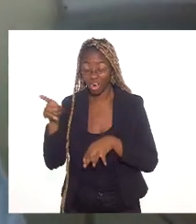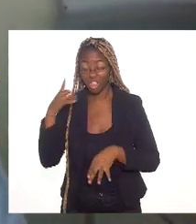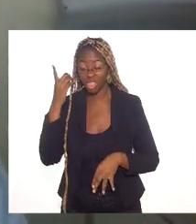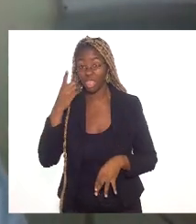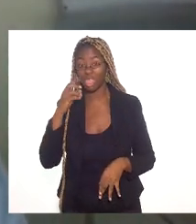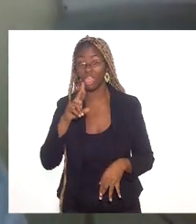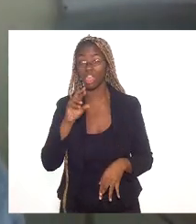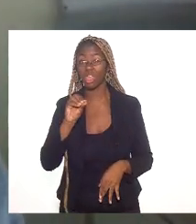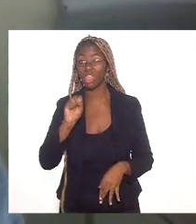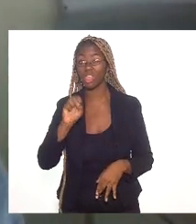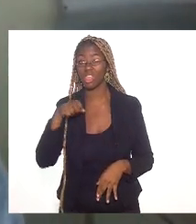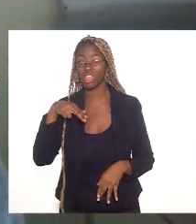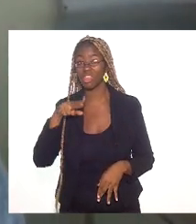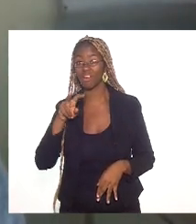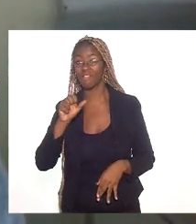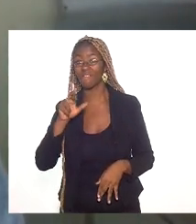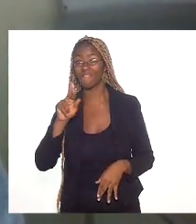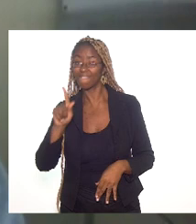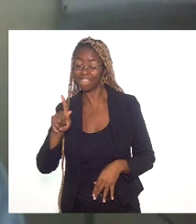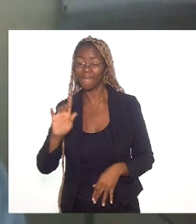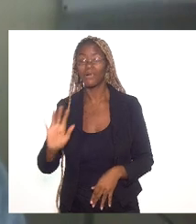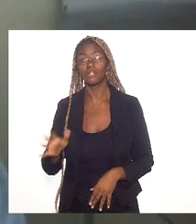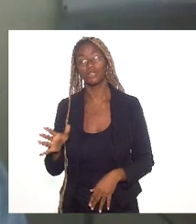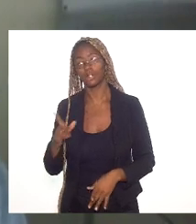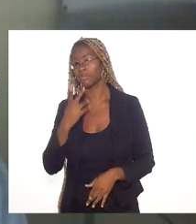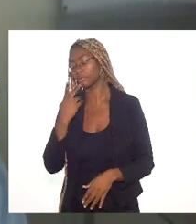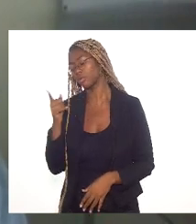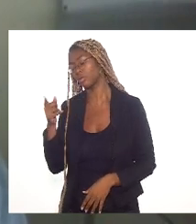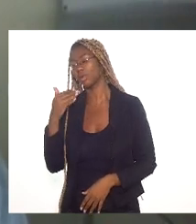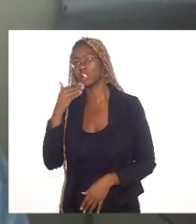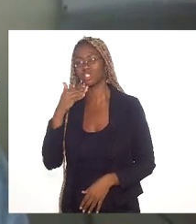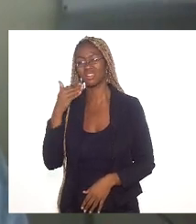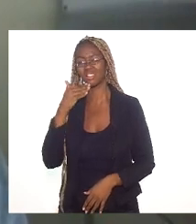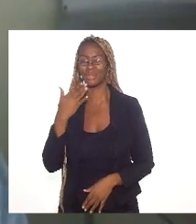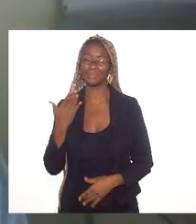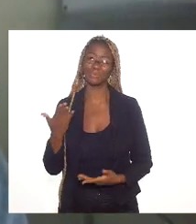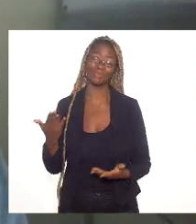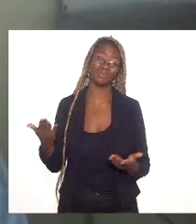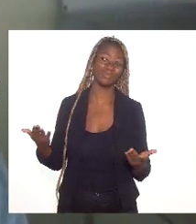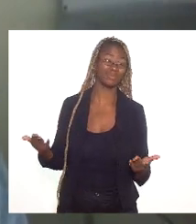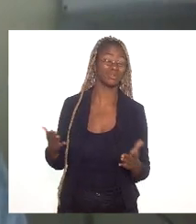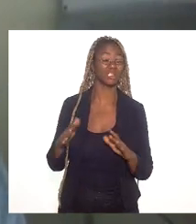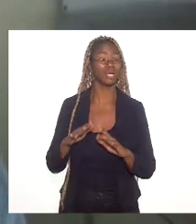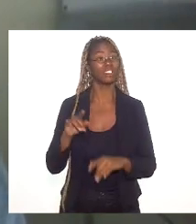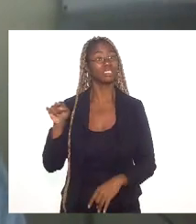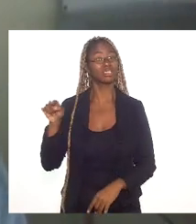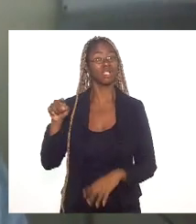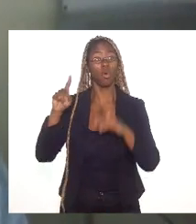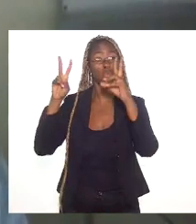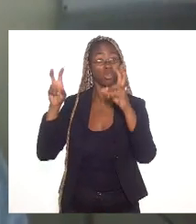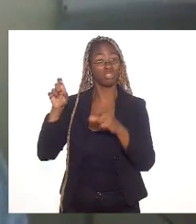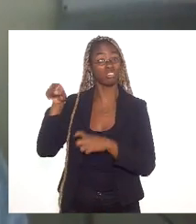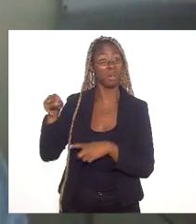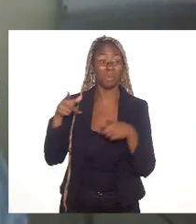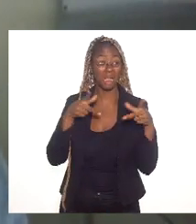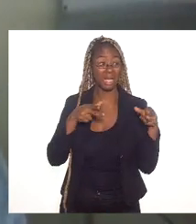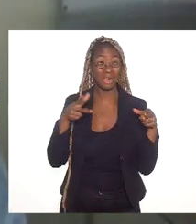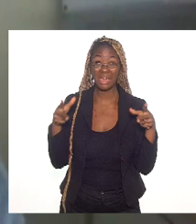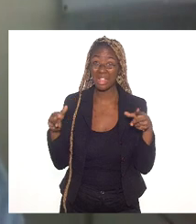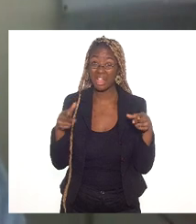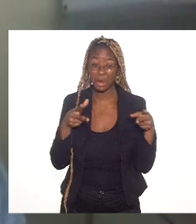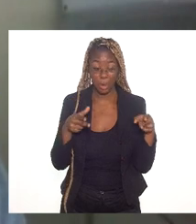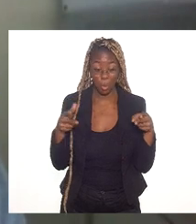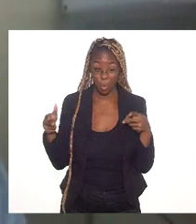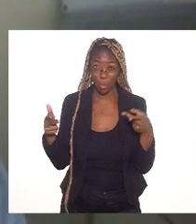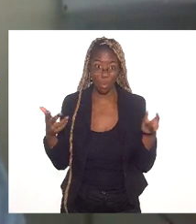já foi dada pela prejudicabilidade. Então, a matéria é idêntica, que